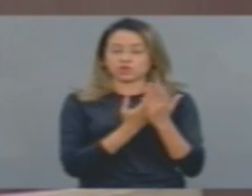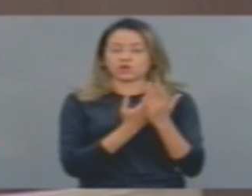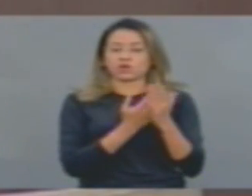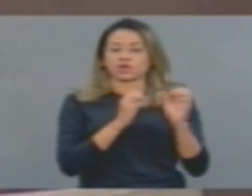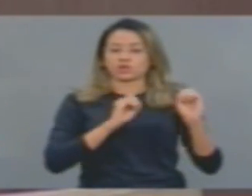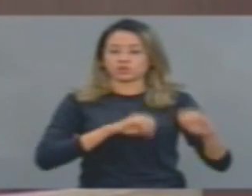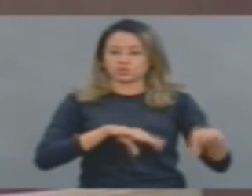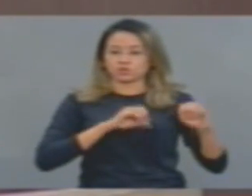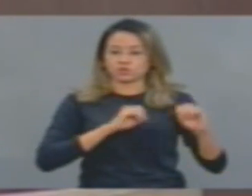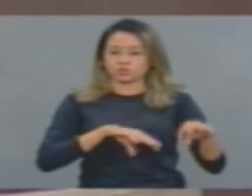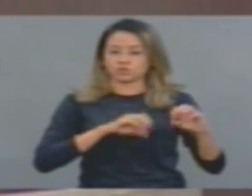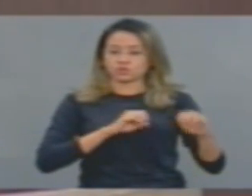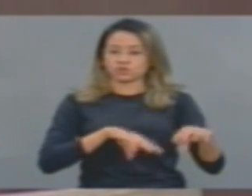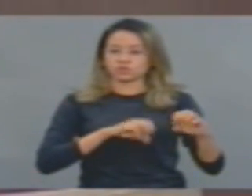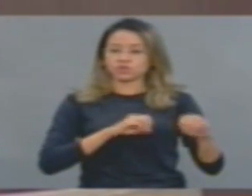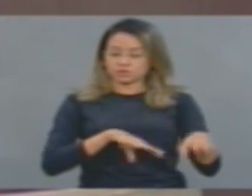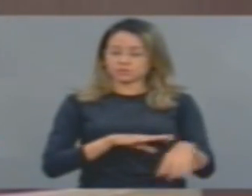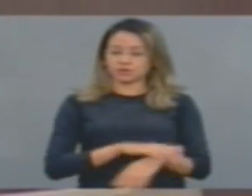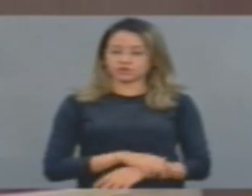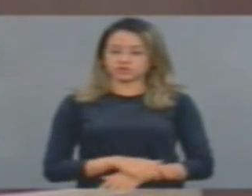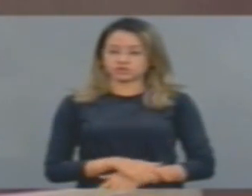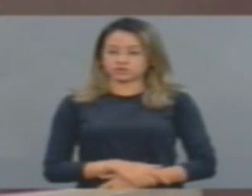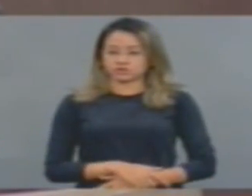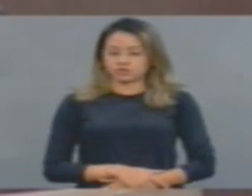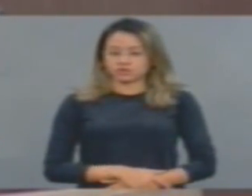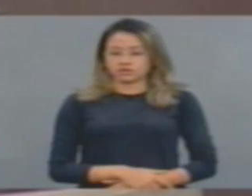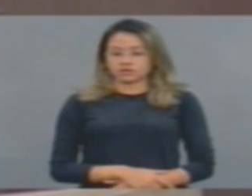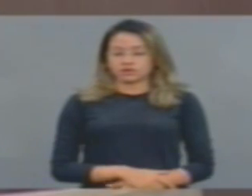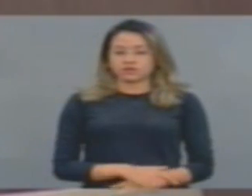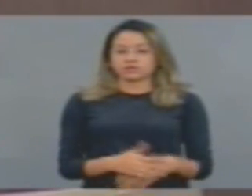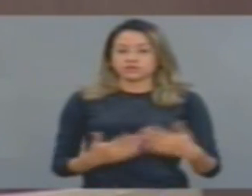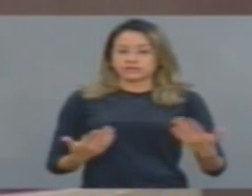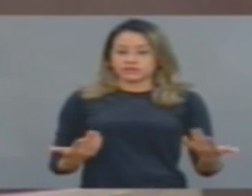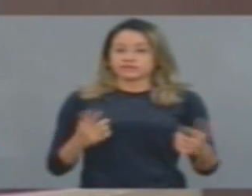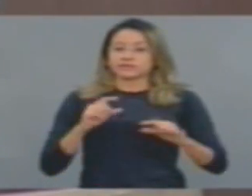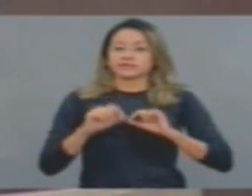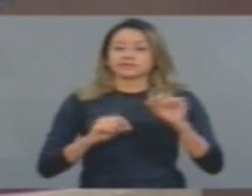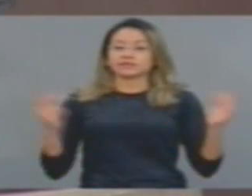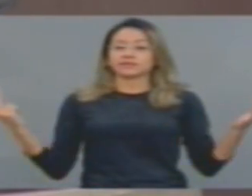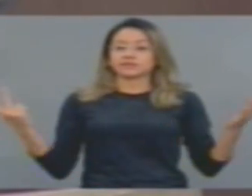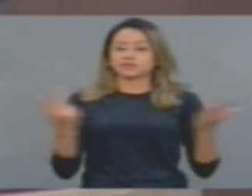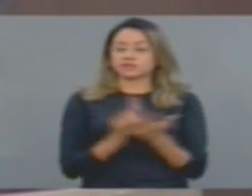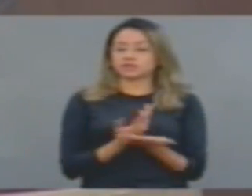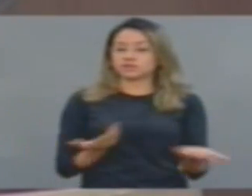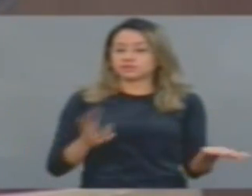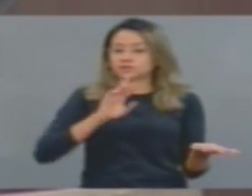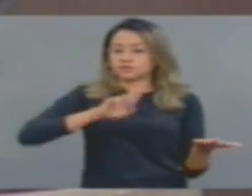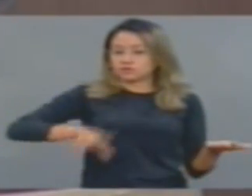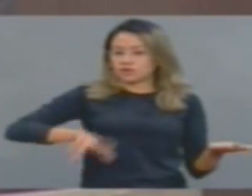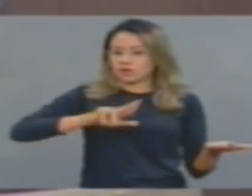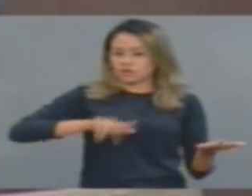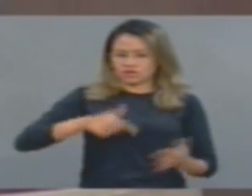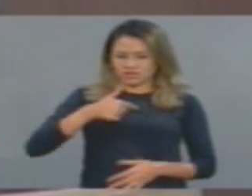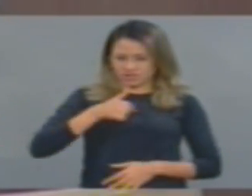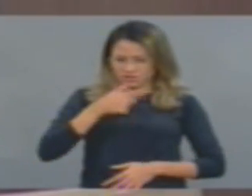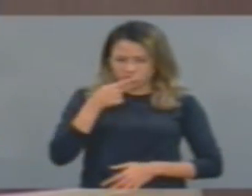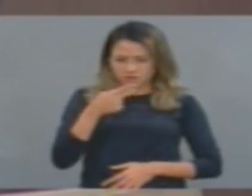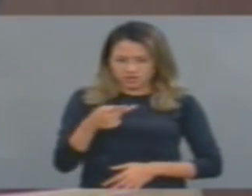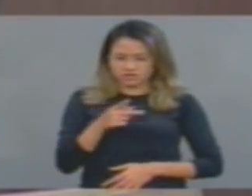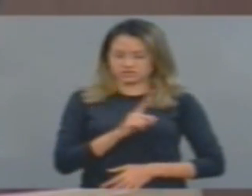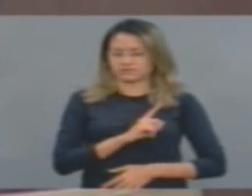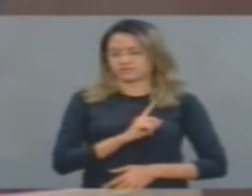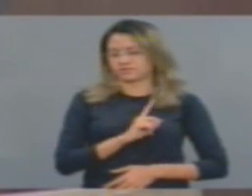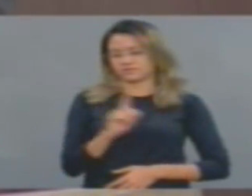Deputado Evandro Leitão, que foi secretário da pasta. Colapso! Não é o deputado da oposição de esquerda que está